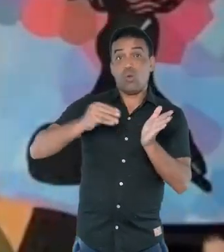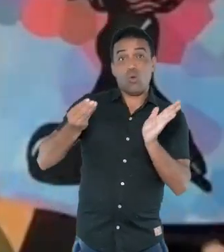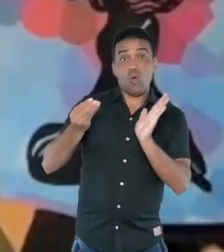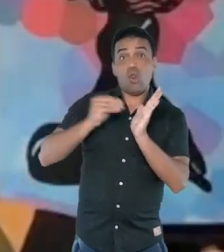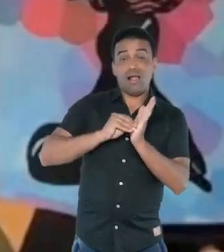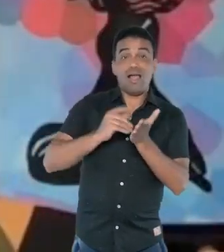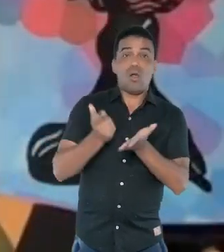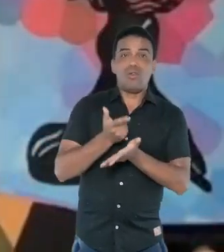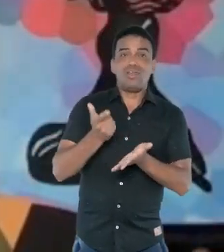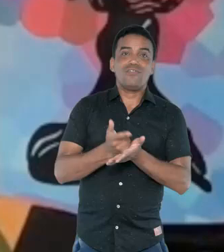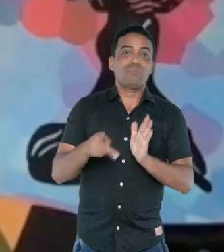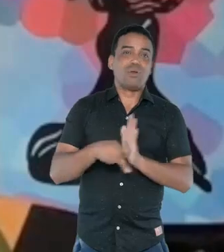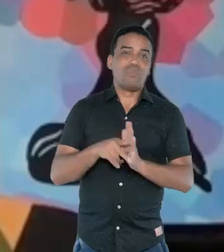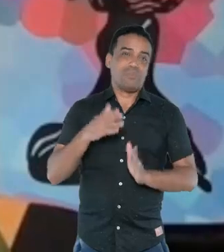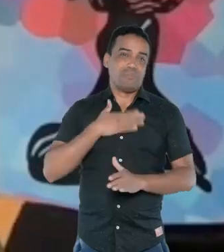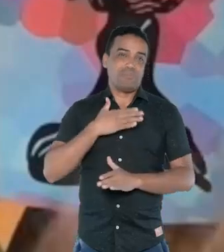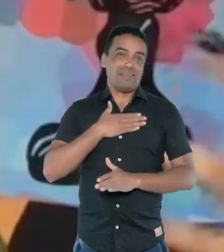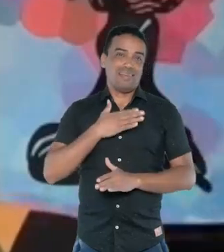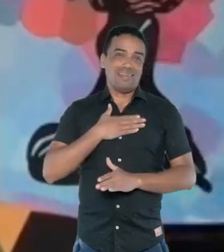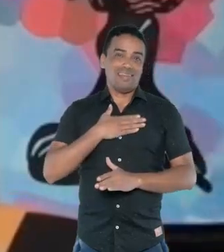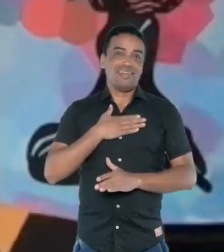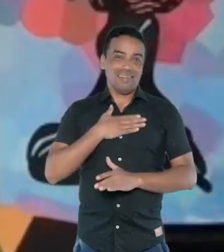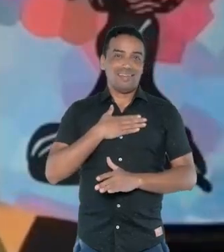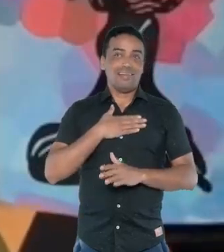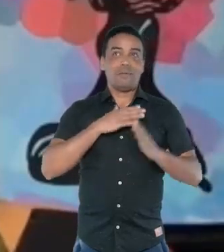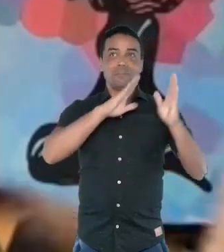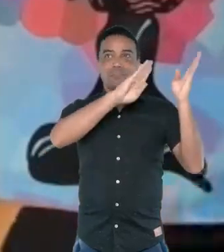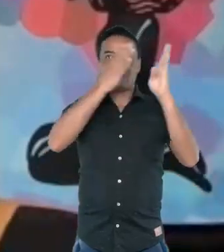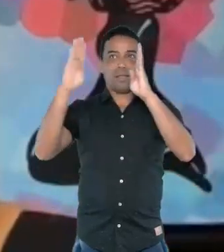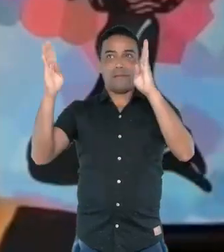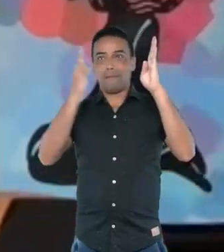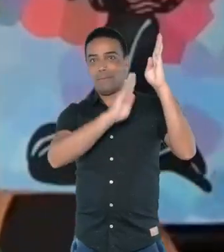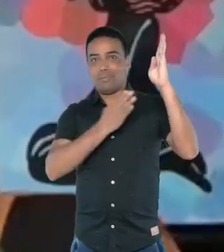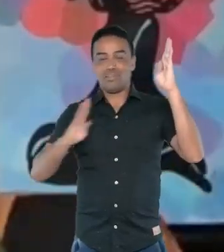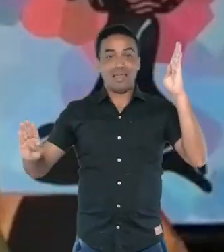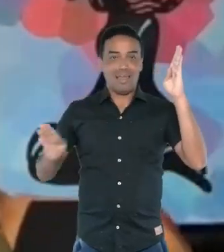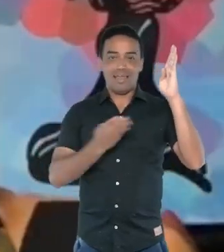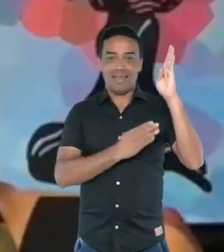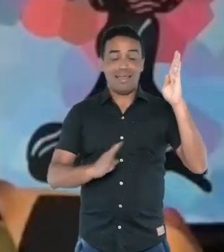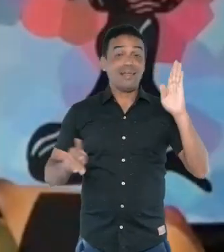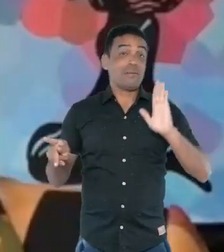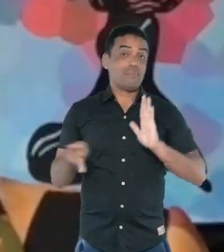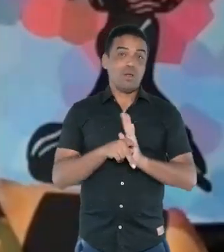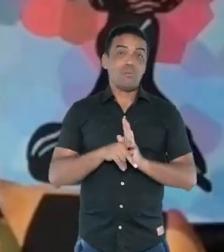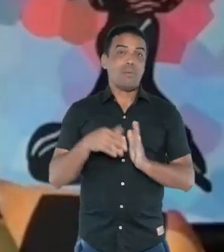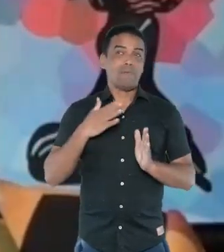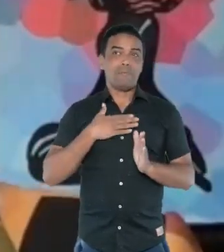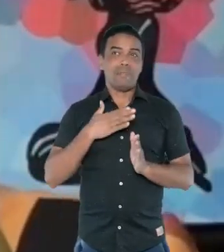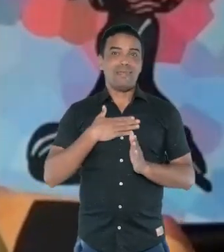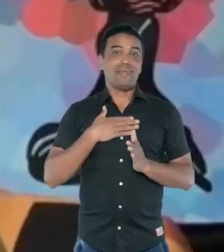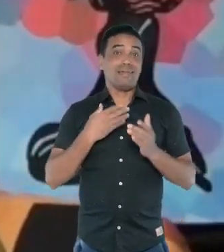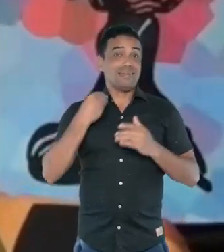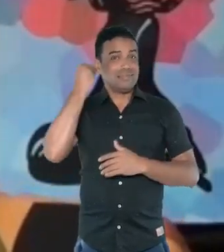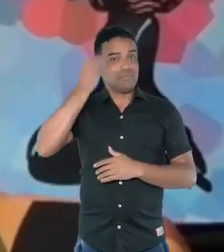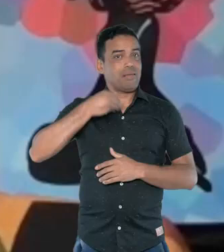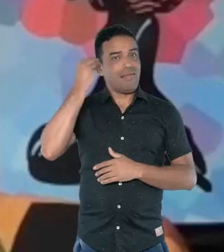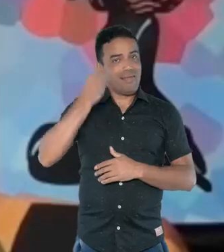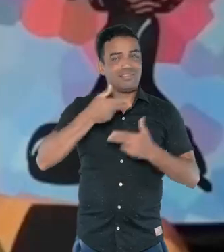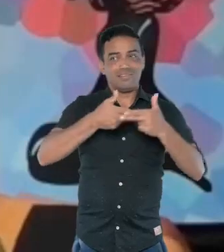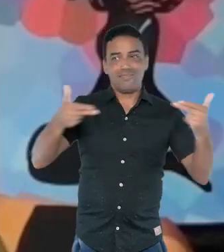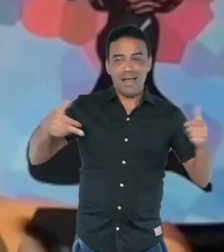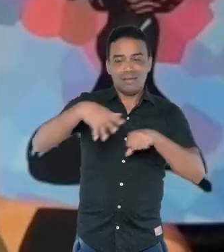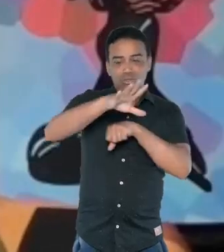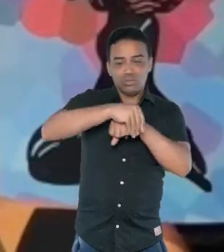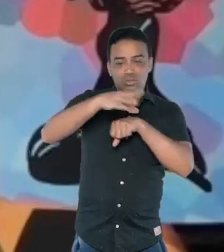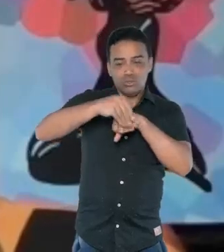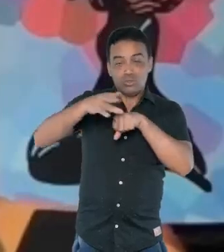minha biblioteca, né, e muito do que é o meu repertório, que parte dessa multiplicidade, né, de saberes,